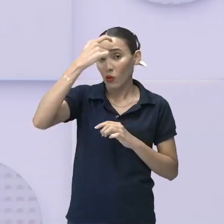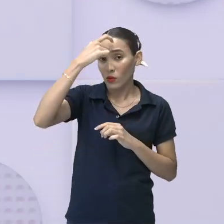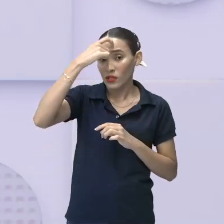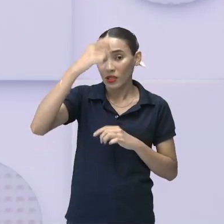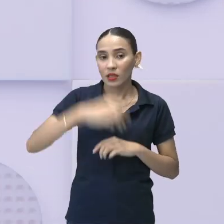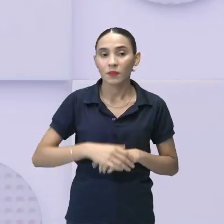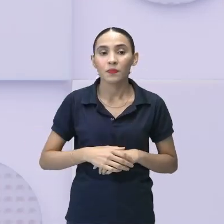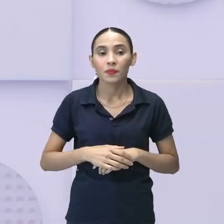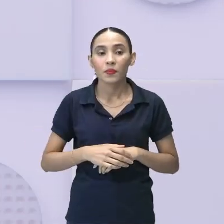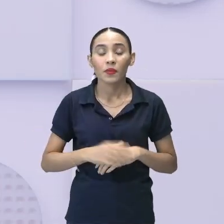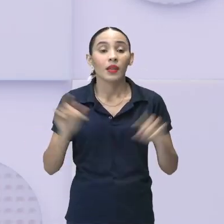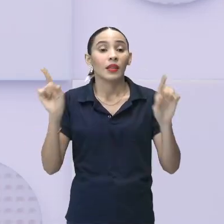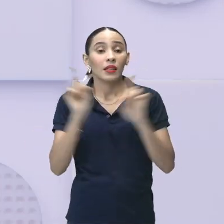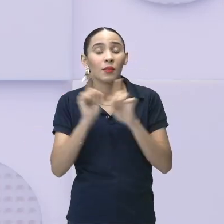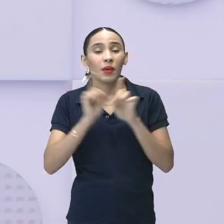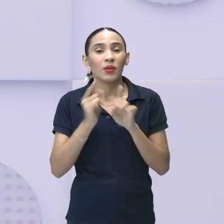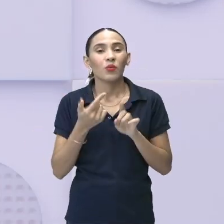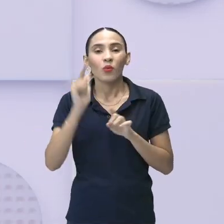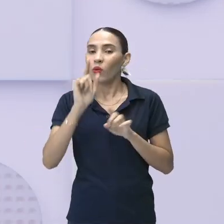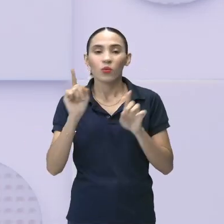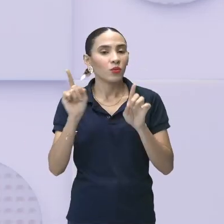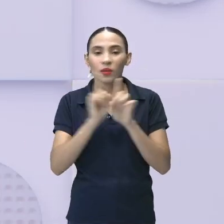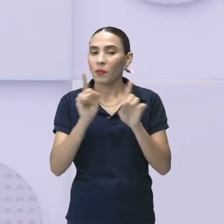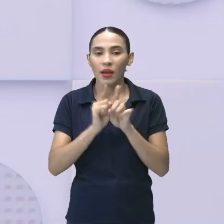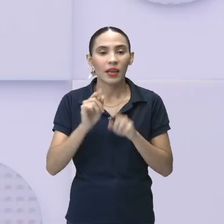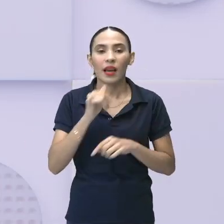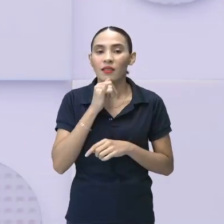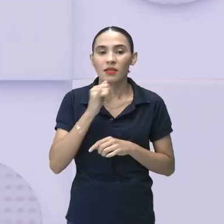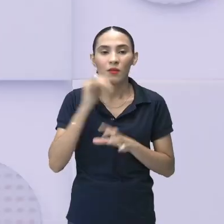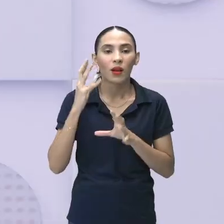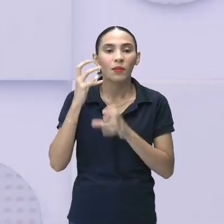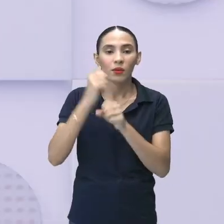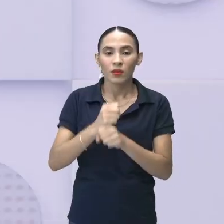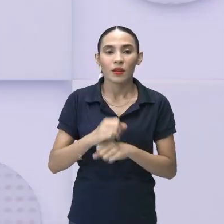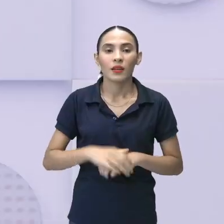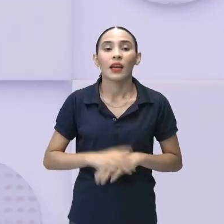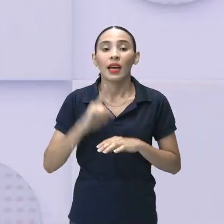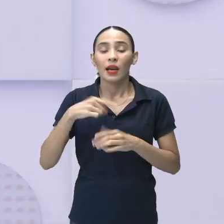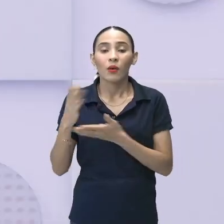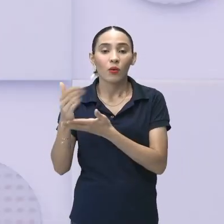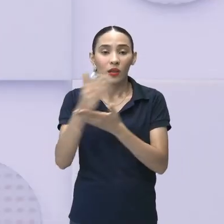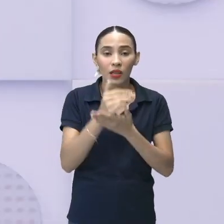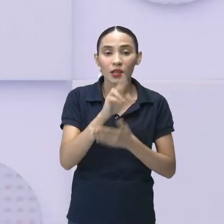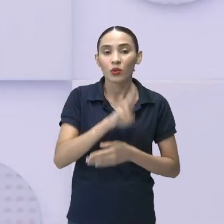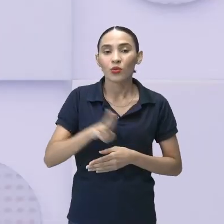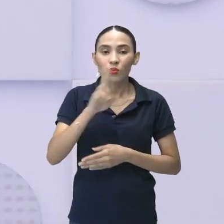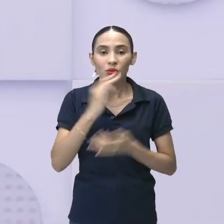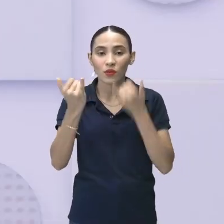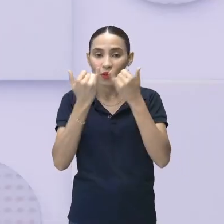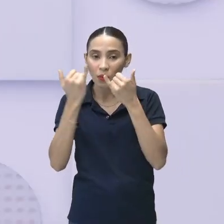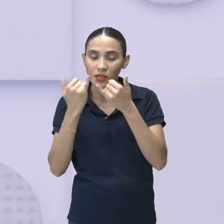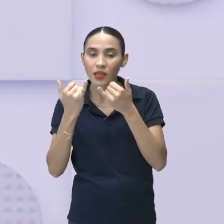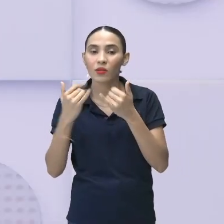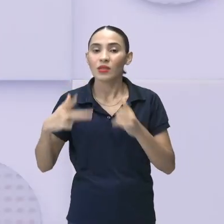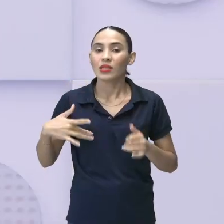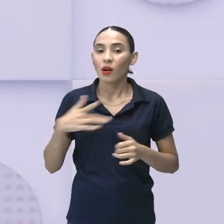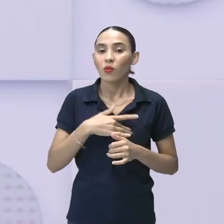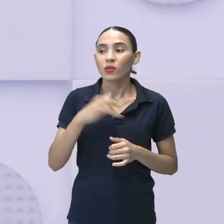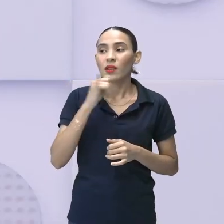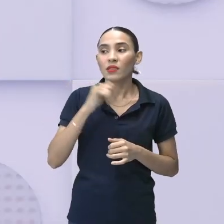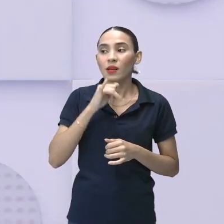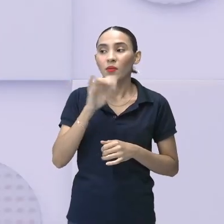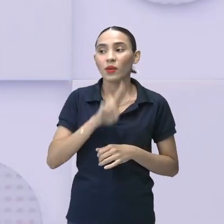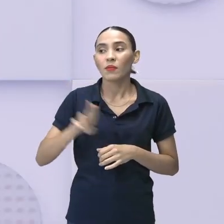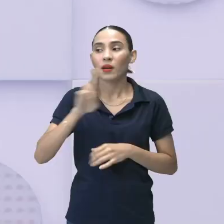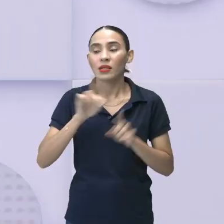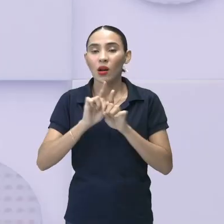instituições que levantam preocupações sobre a privacidade dos pacientes e até mesmo a questão da segurança dessas informações. E